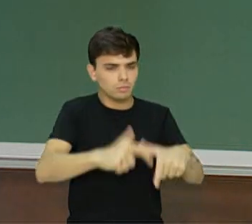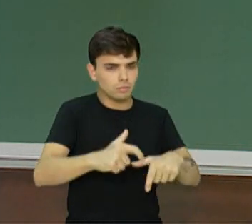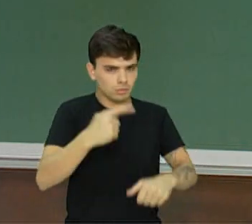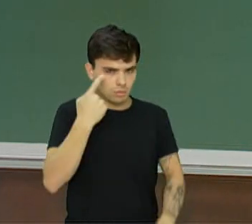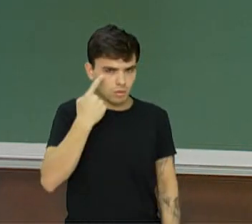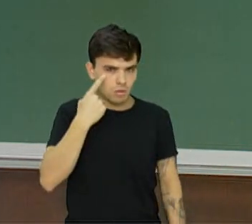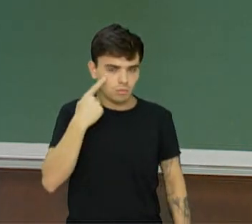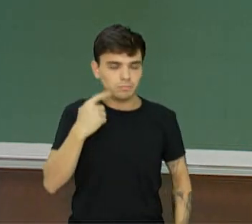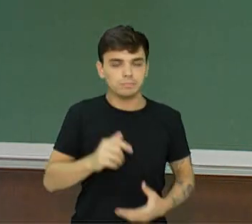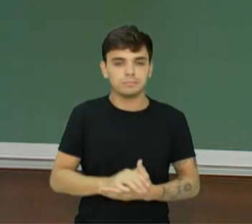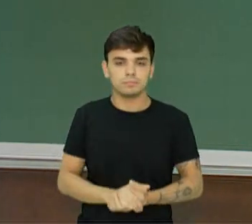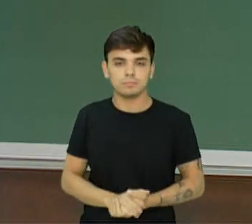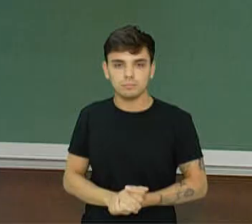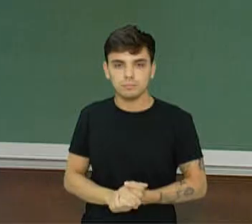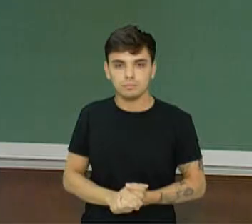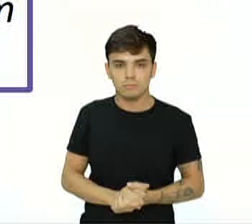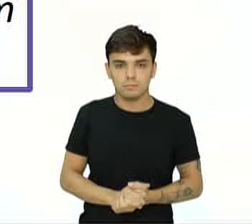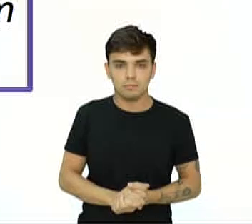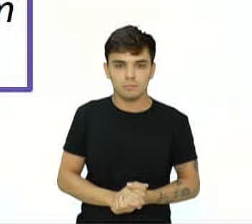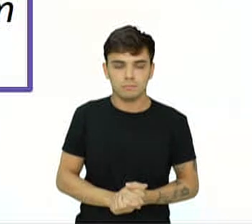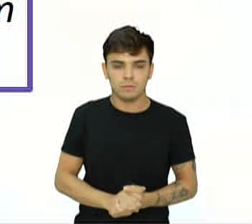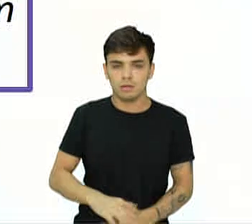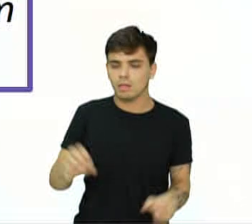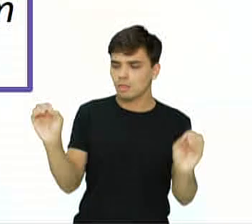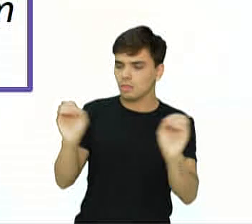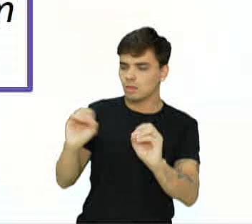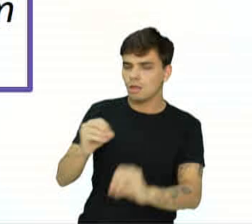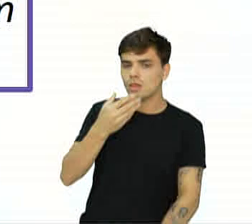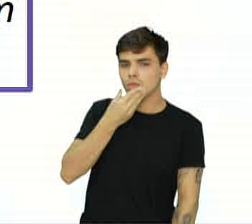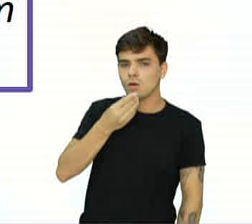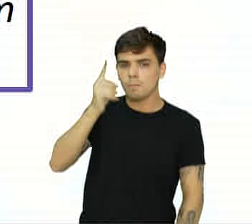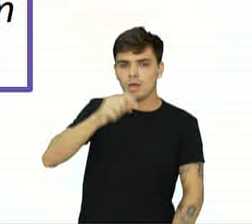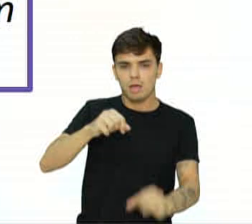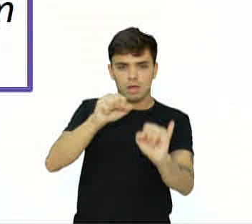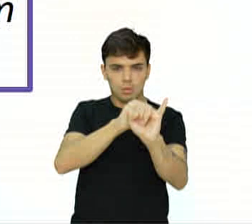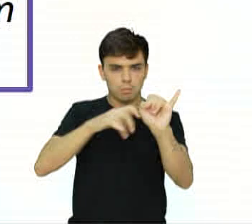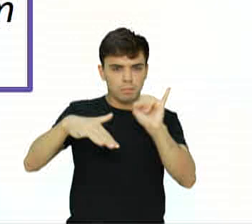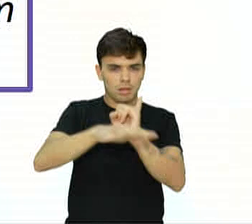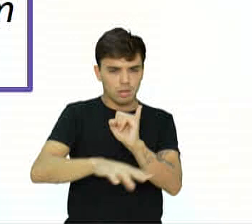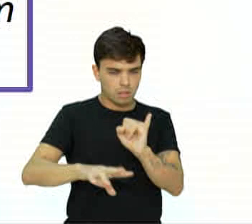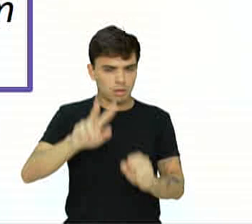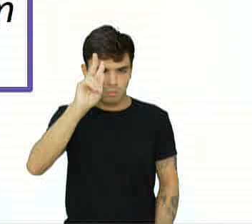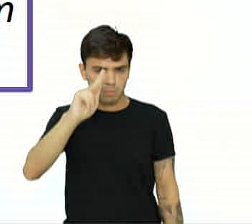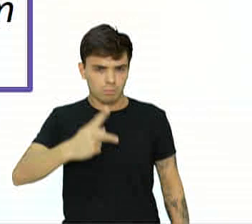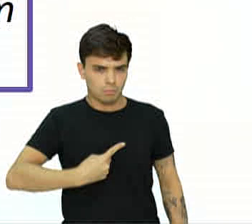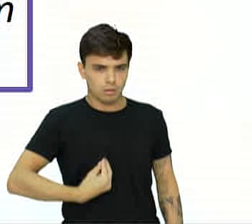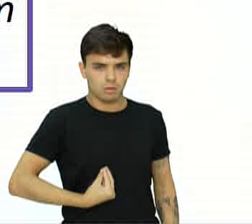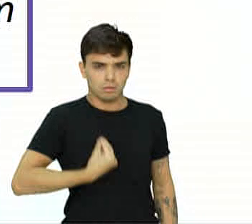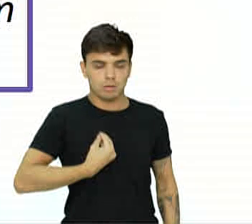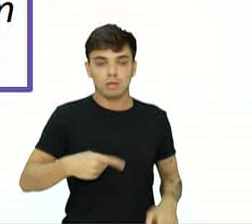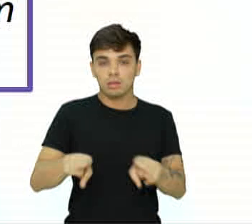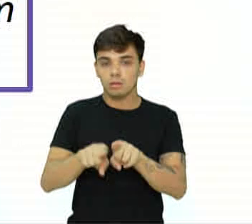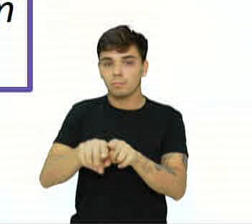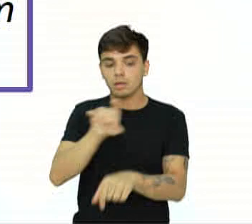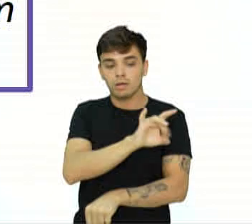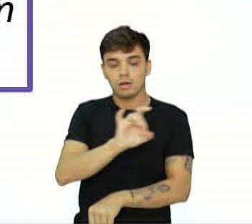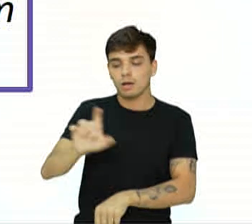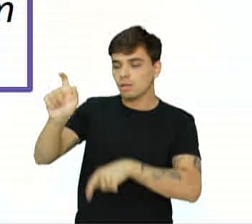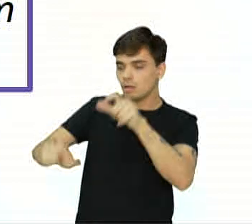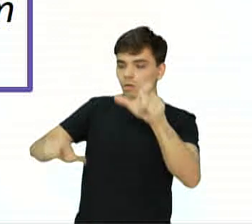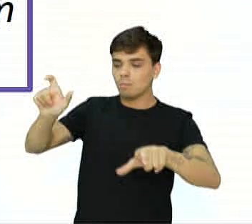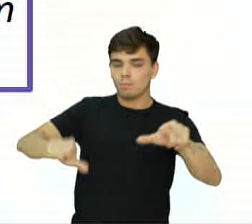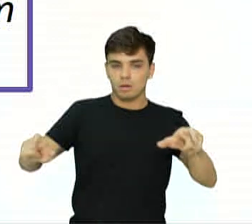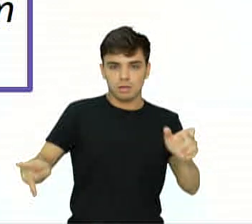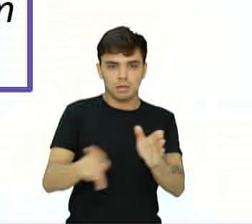público. Vamos ler juntos. Nenhum homem é uma ilha, isolado em si mesmo. Cada ser humano é uma parte